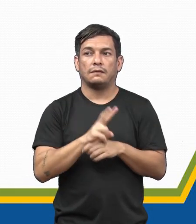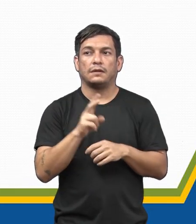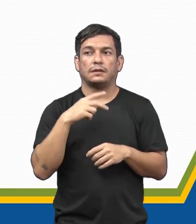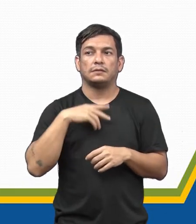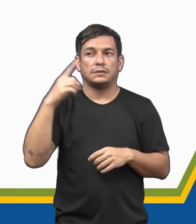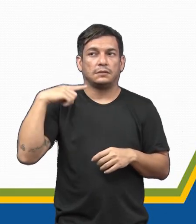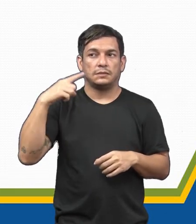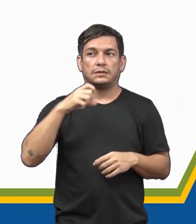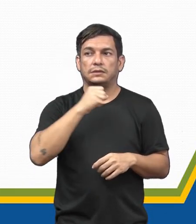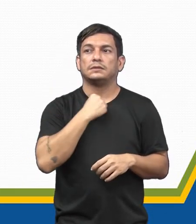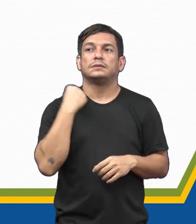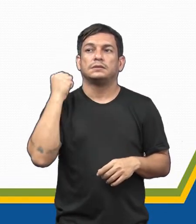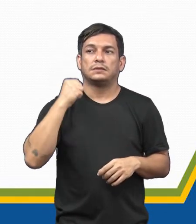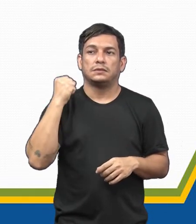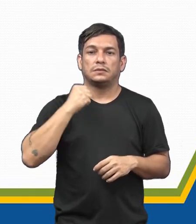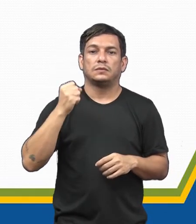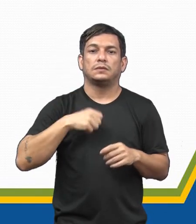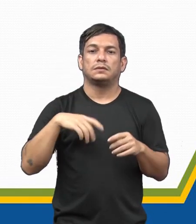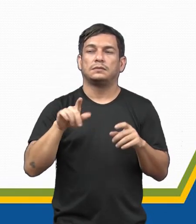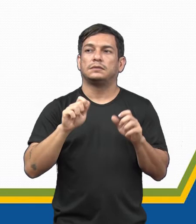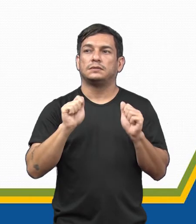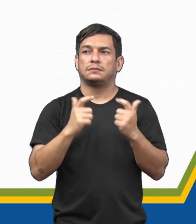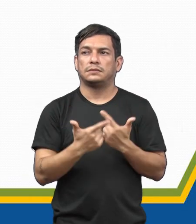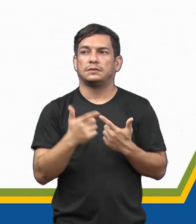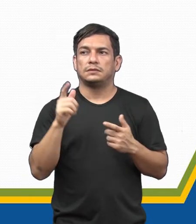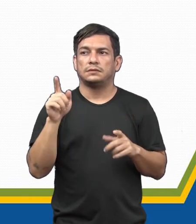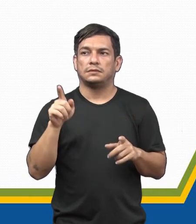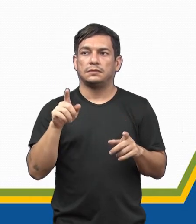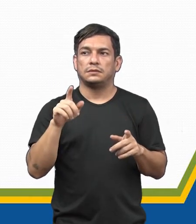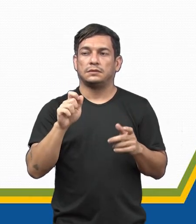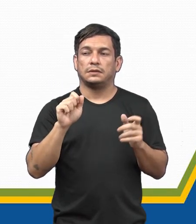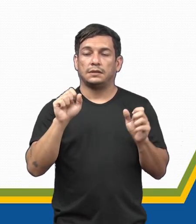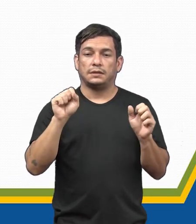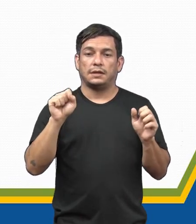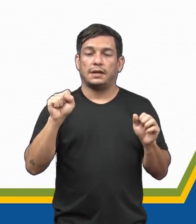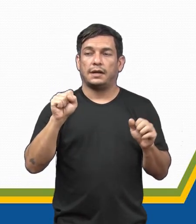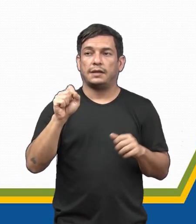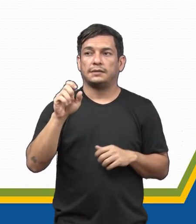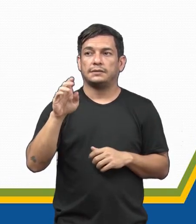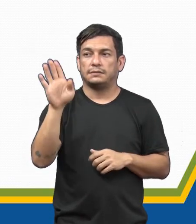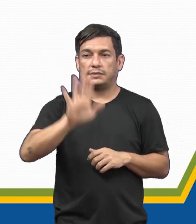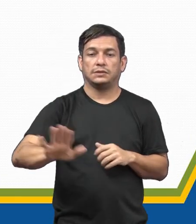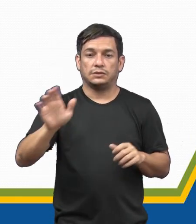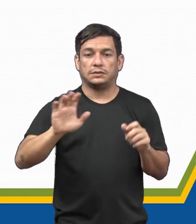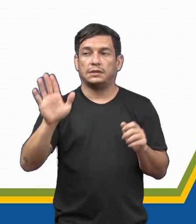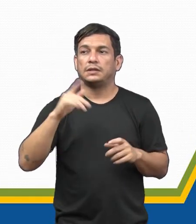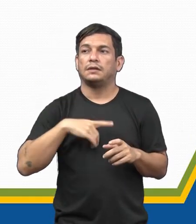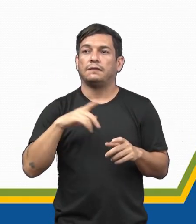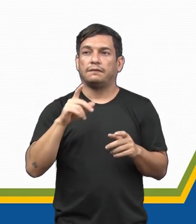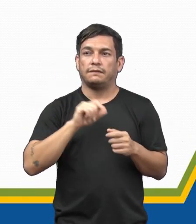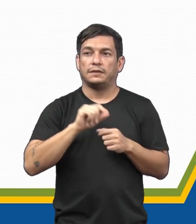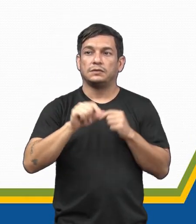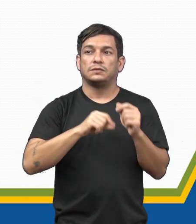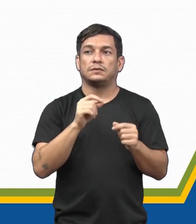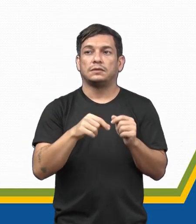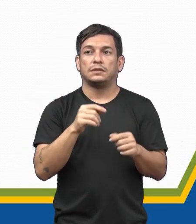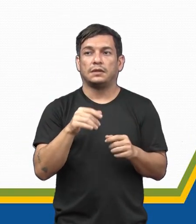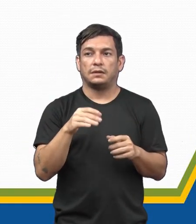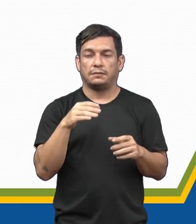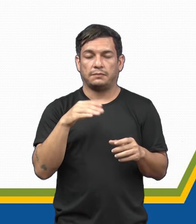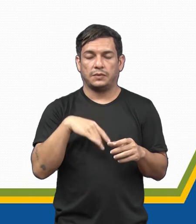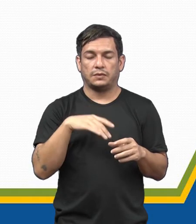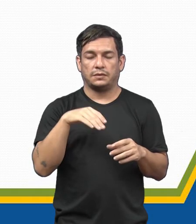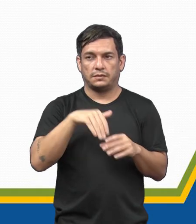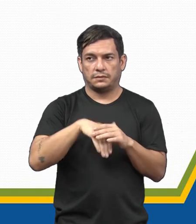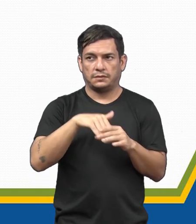Assembleia Geral e dos membros dos Conselhos Gerais das províncias serão feitas por eleições, elegendo a